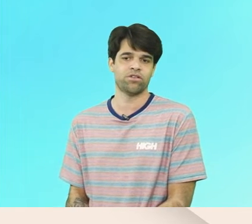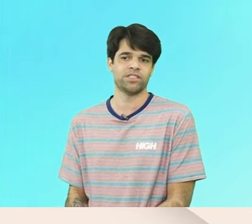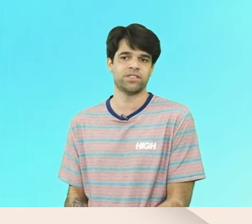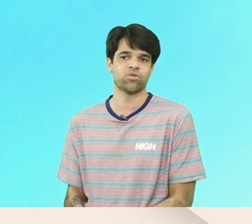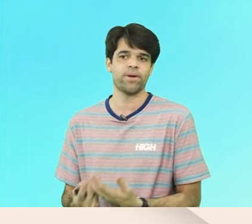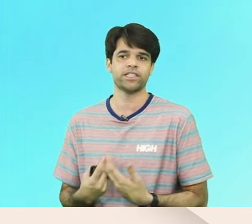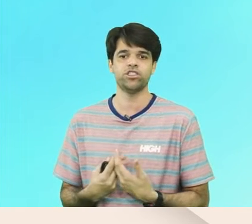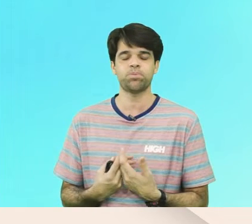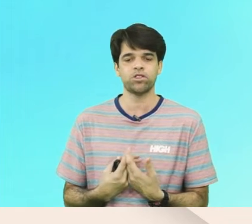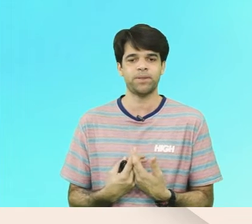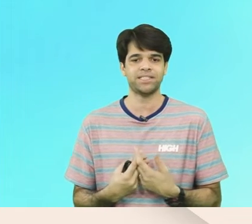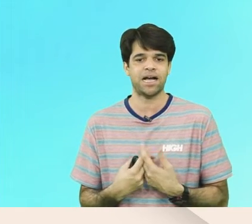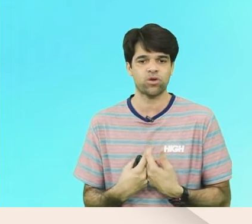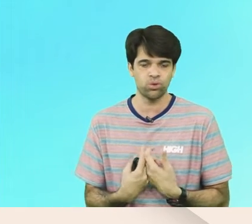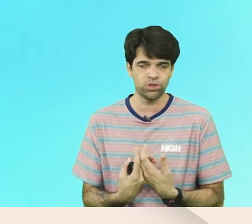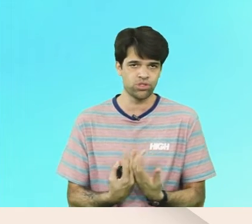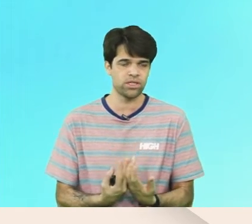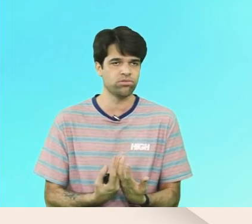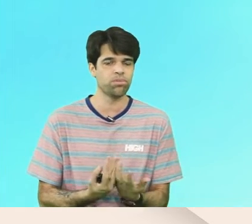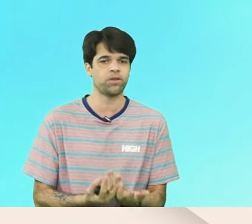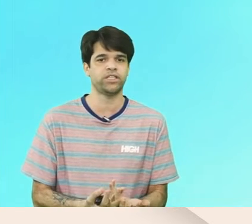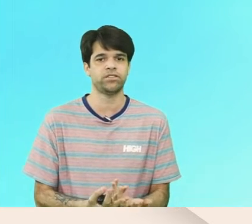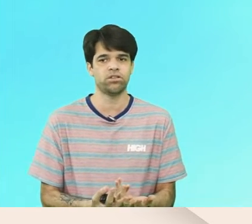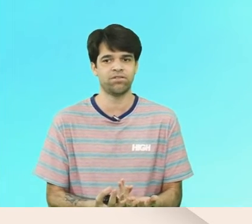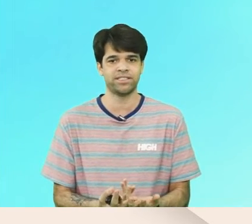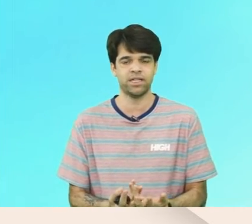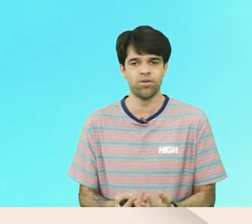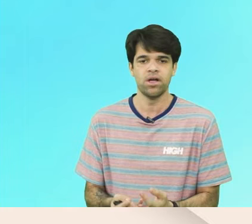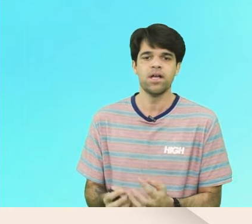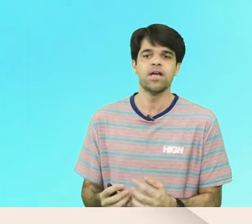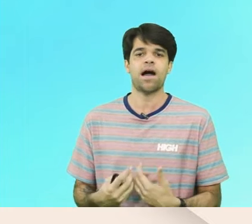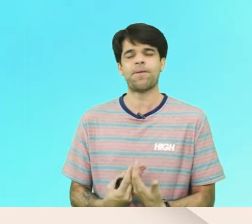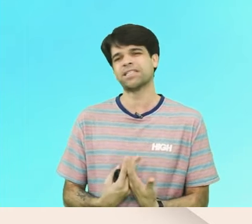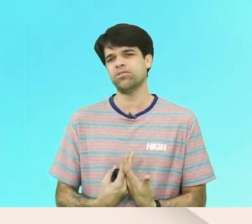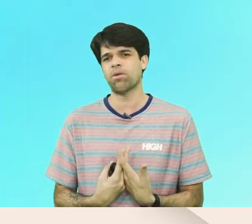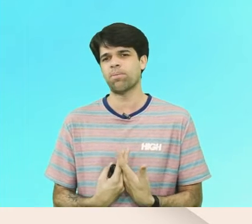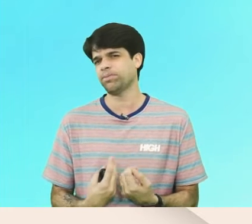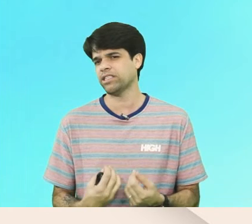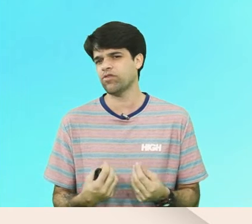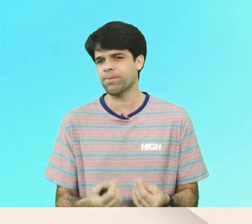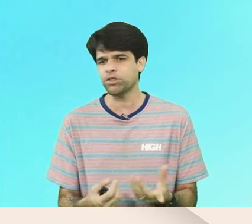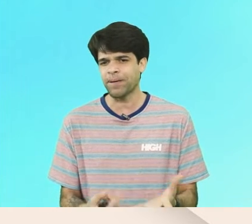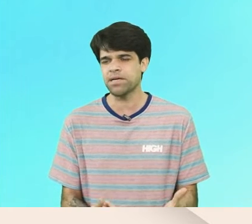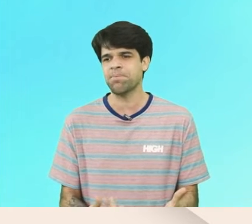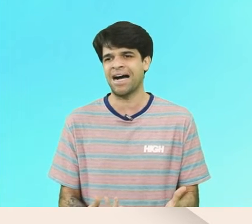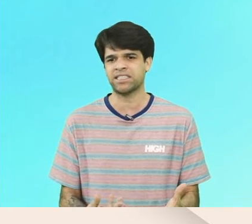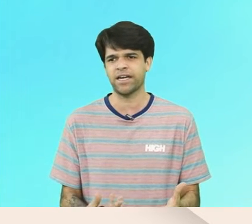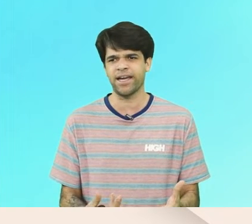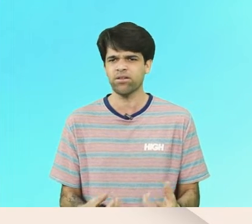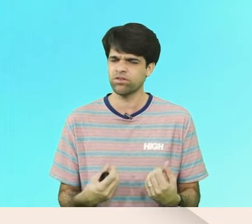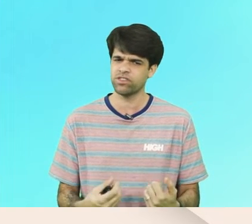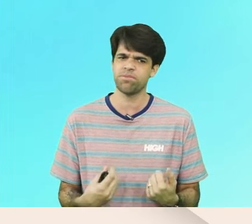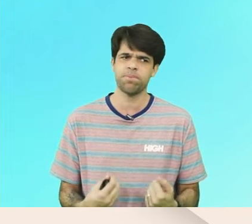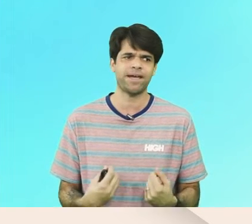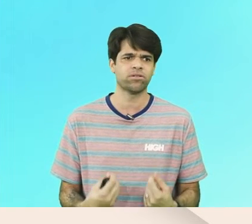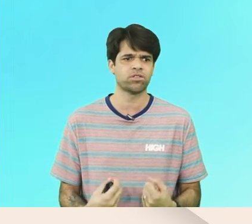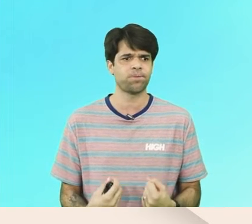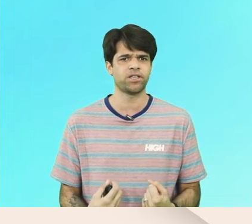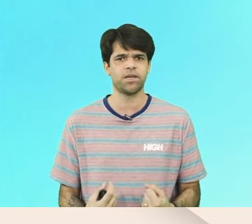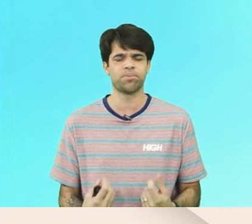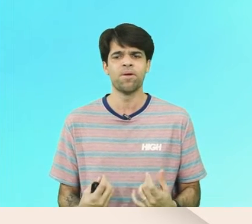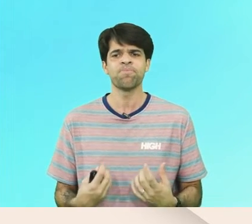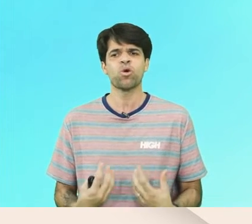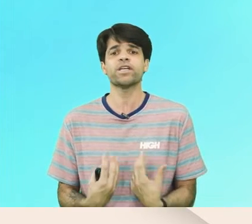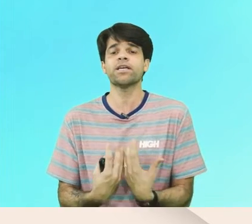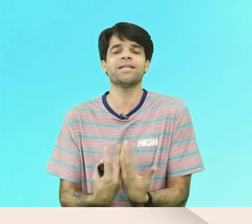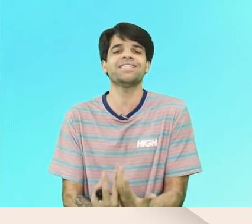de um projeto de inovação, como é que a gente pode pensar a construção de um projeto de inovação a partir de uma perspectiva mais pragmática, né? Quando você me pergunta,